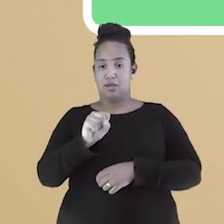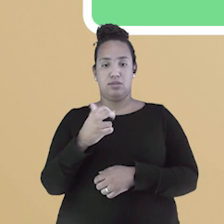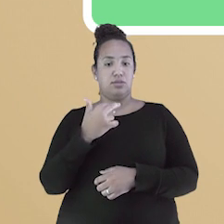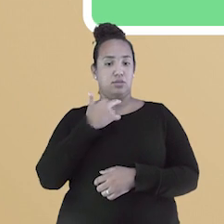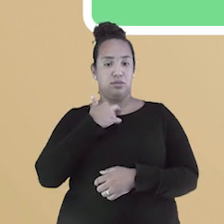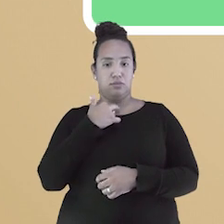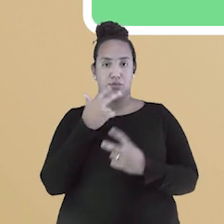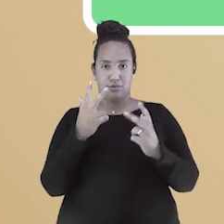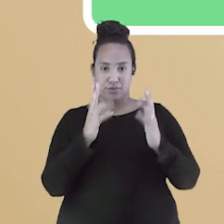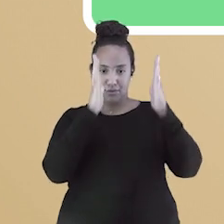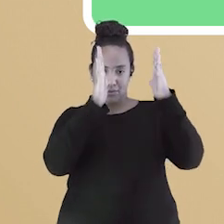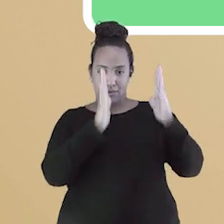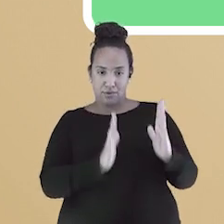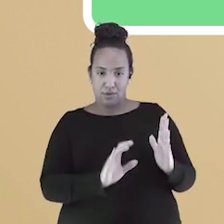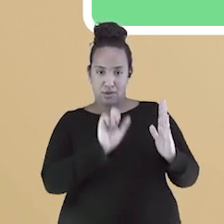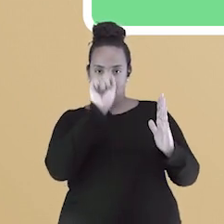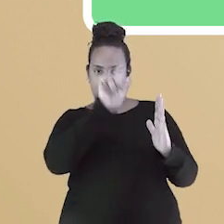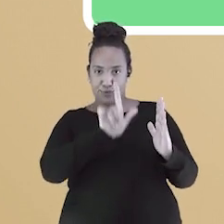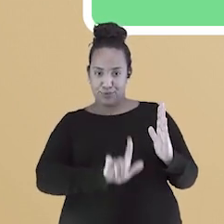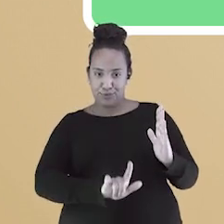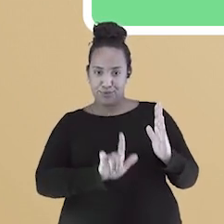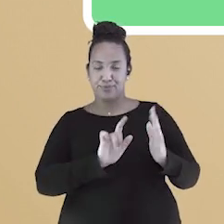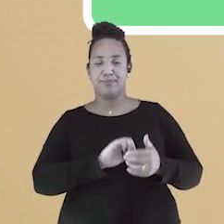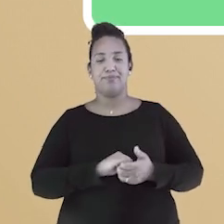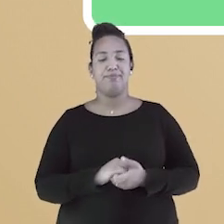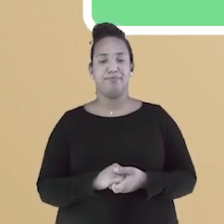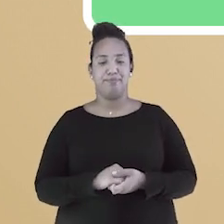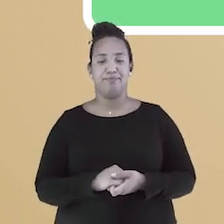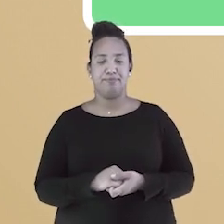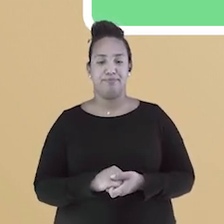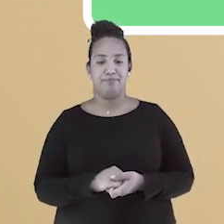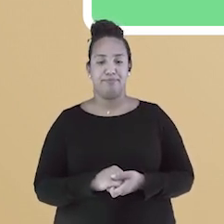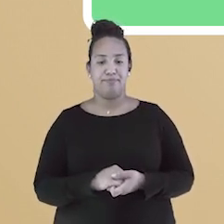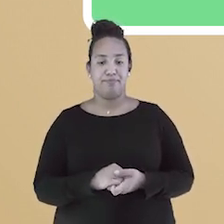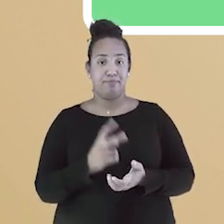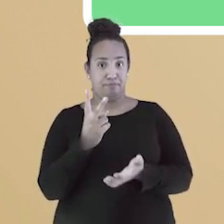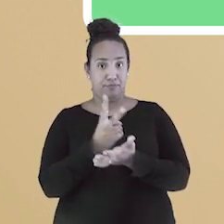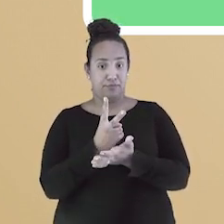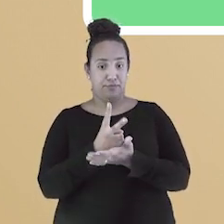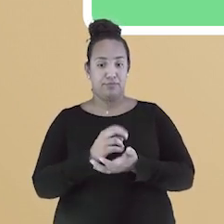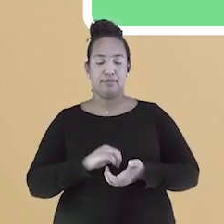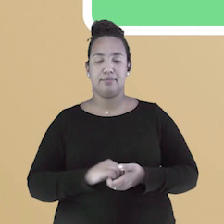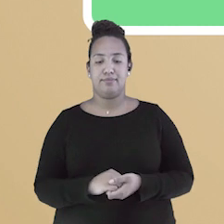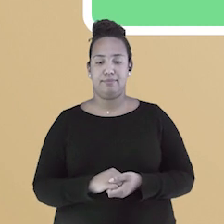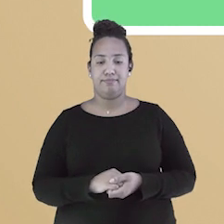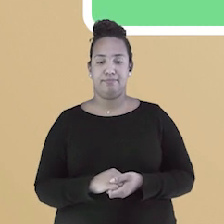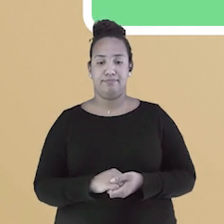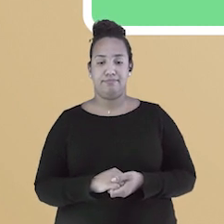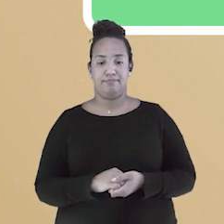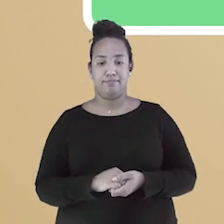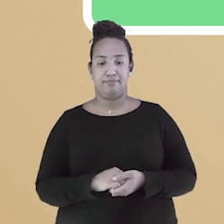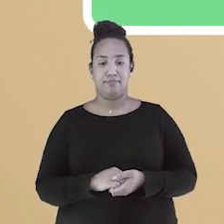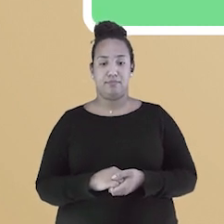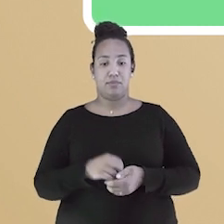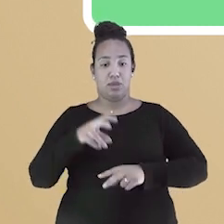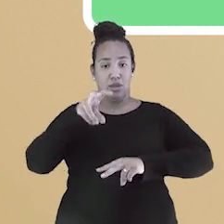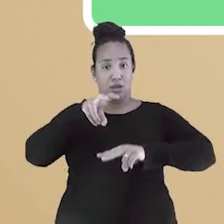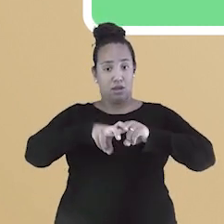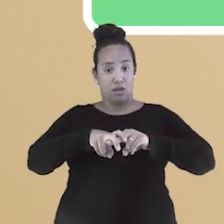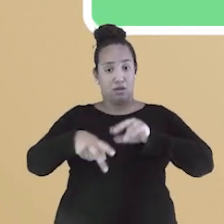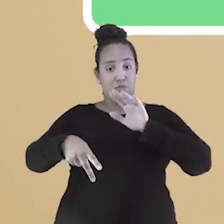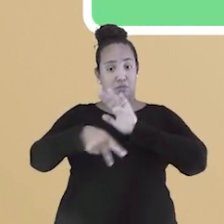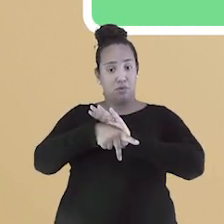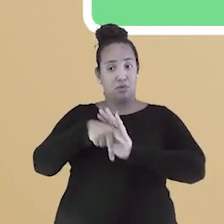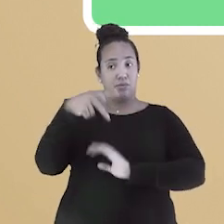a coluna dos adjetivos possessivos. Next one. This is his chair. Esta é a